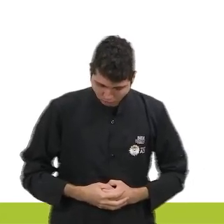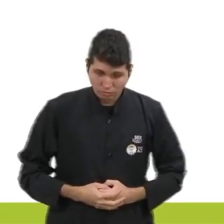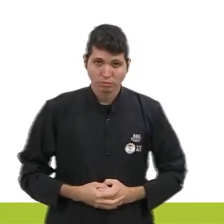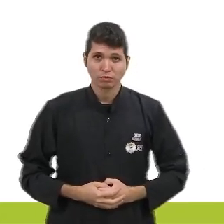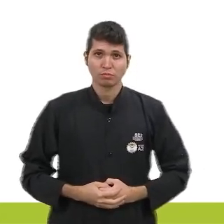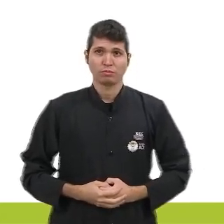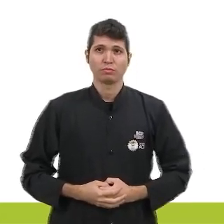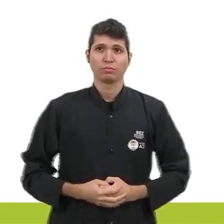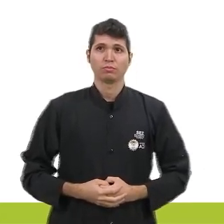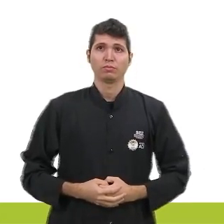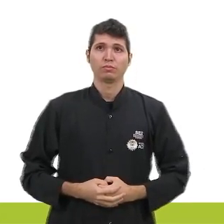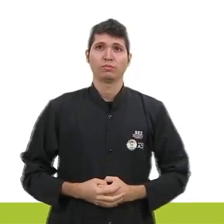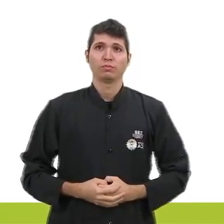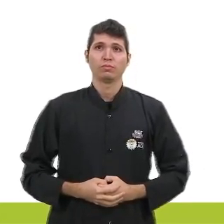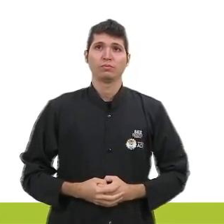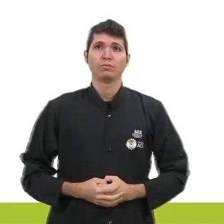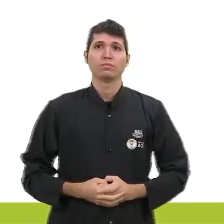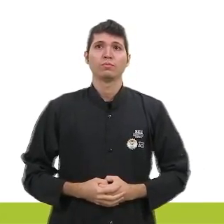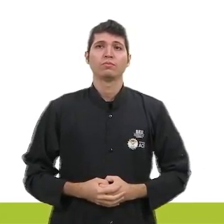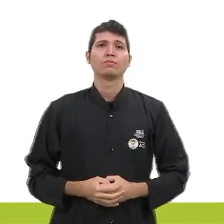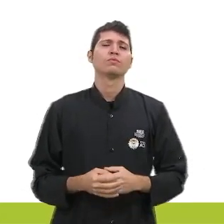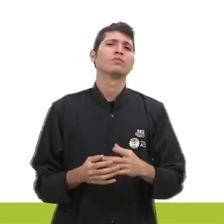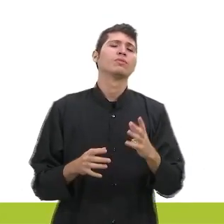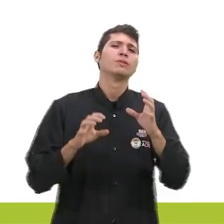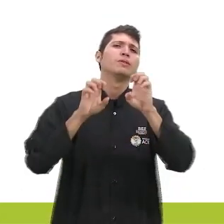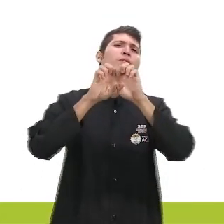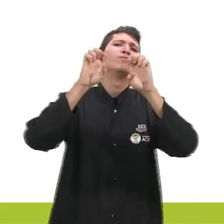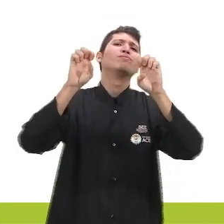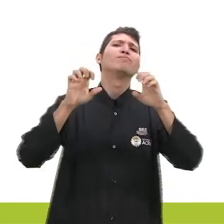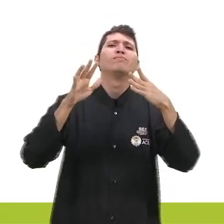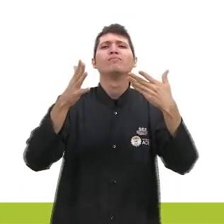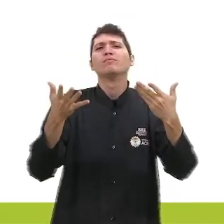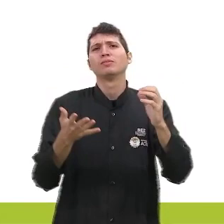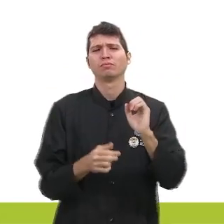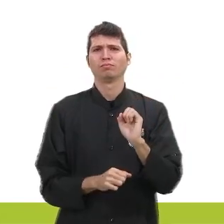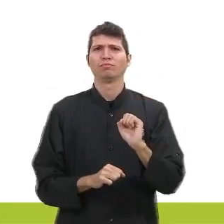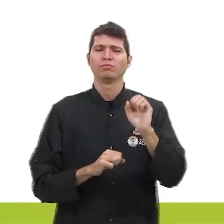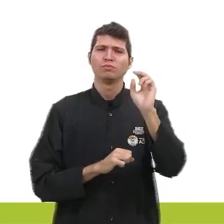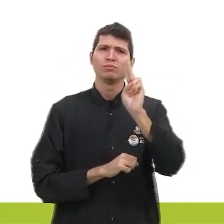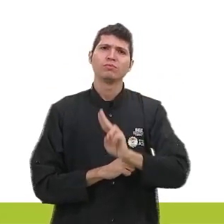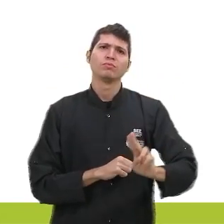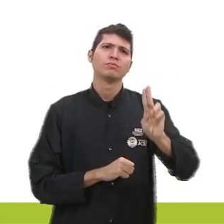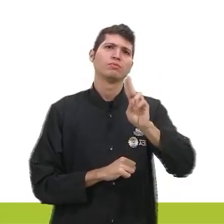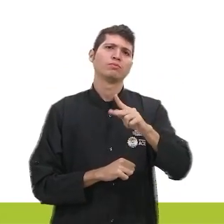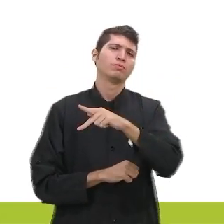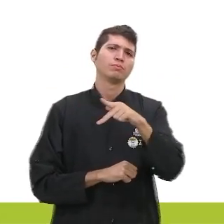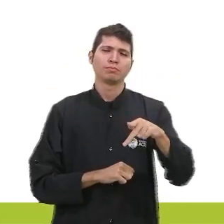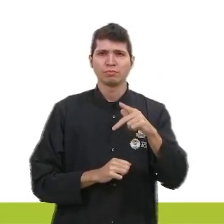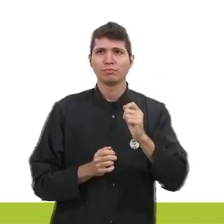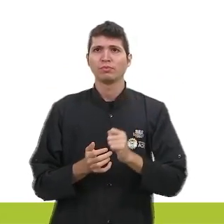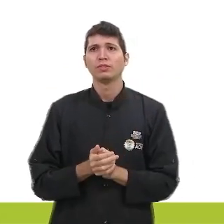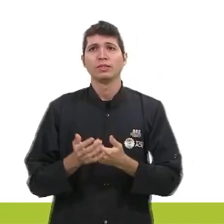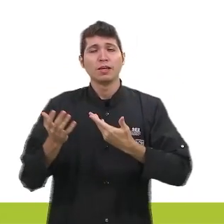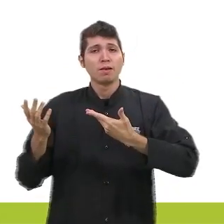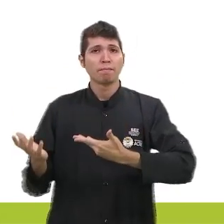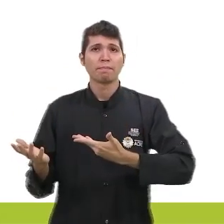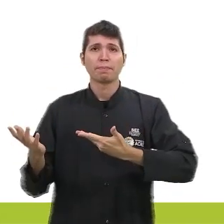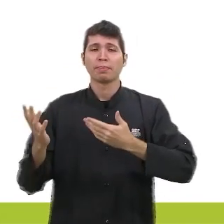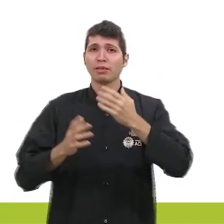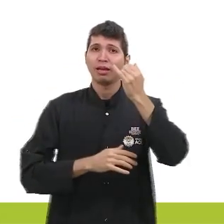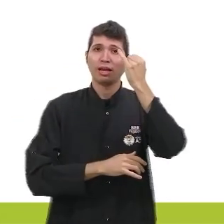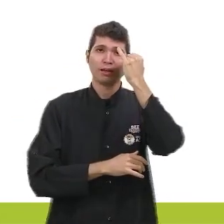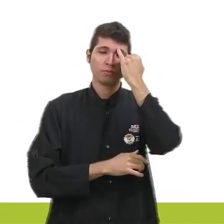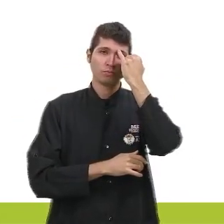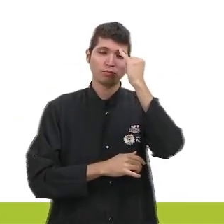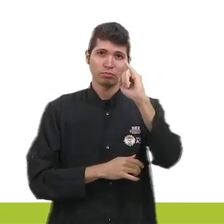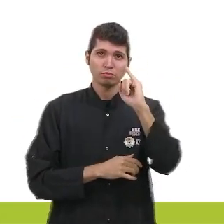Professor, que fórmula eu vou usar para definir esses cálculos aí, professor? Deixa eu colocar todos aqui na lousa que a gente vai discutir todos, tá bom? A gente tem aqui, ó, a ideia do ponto